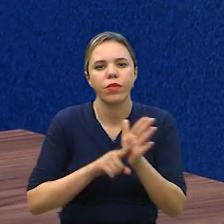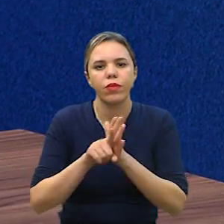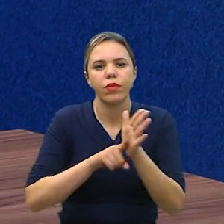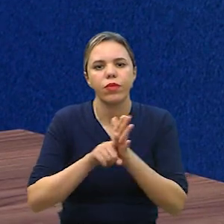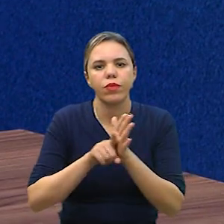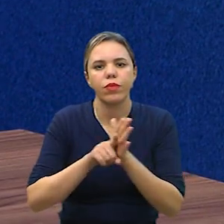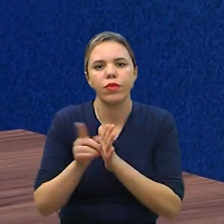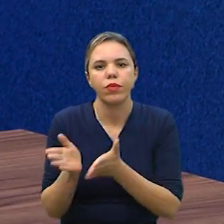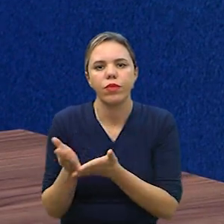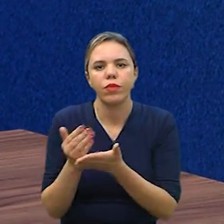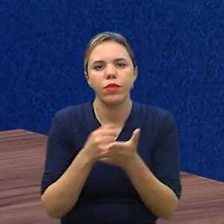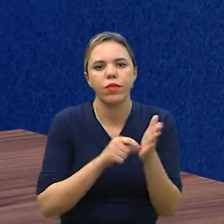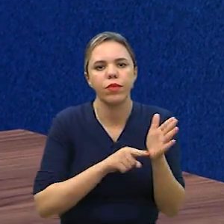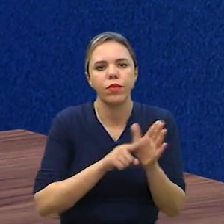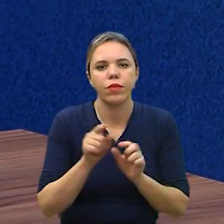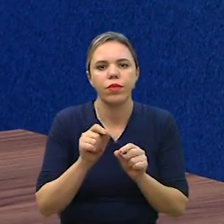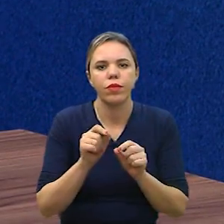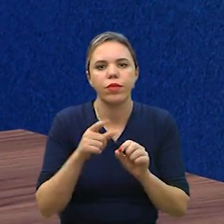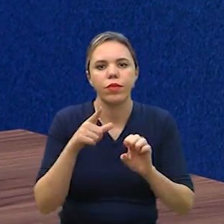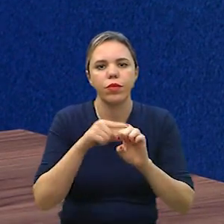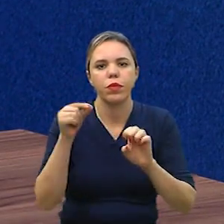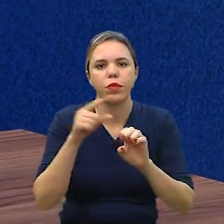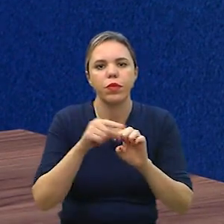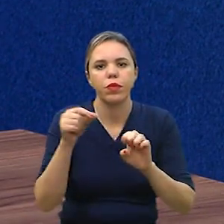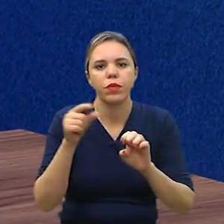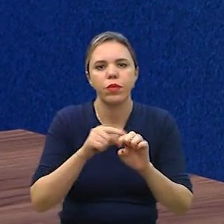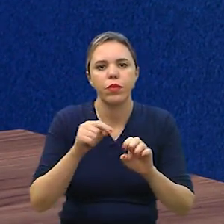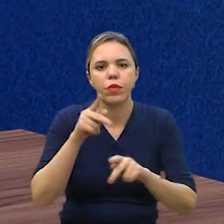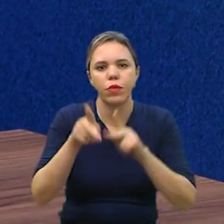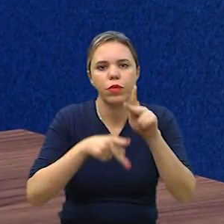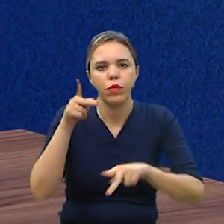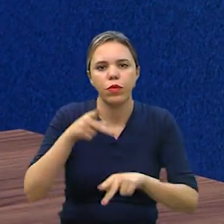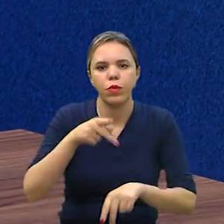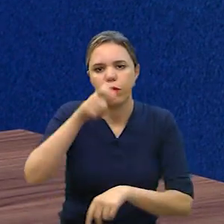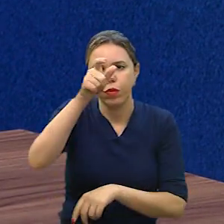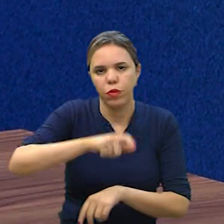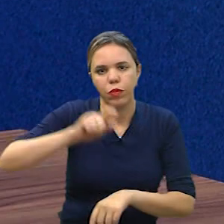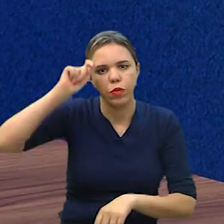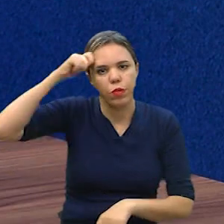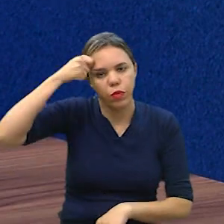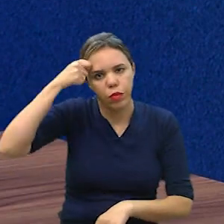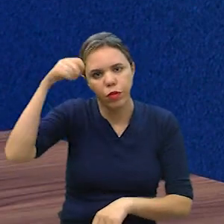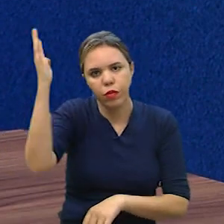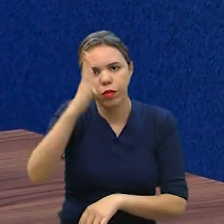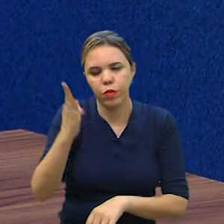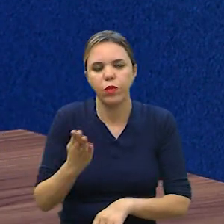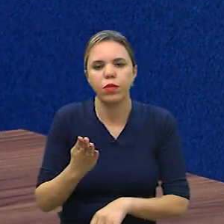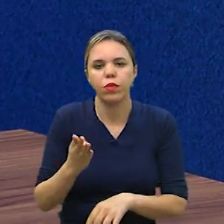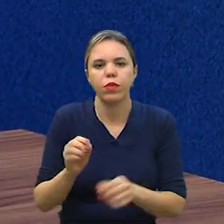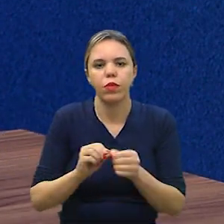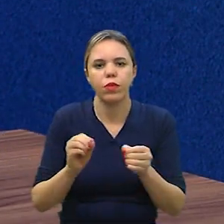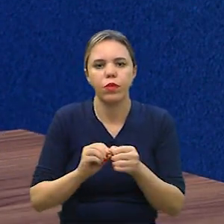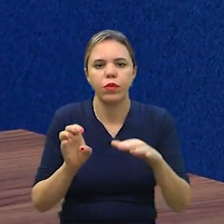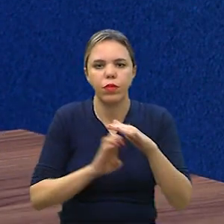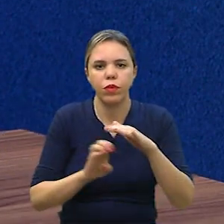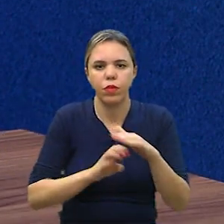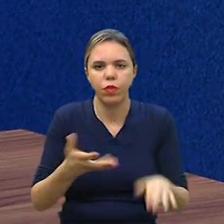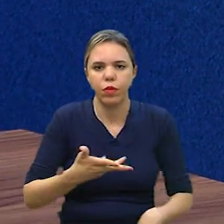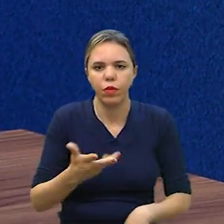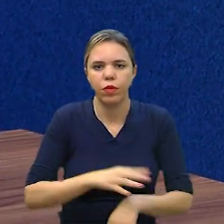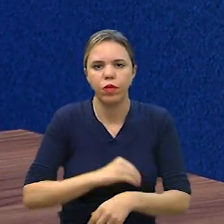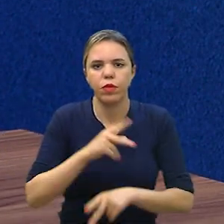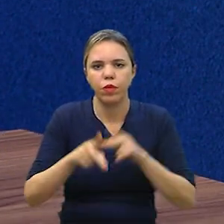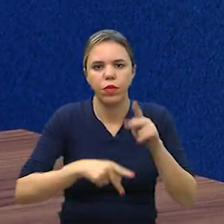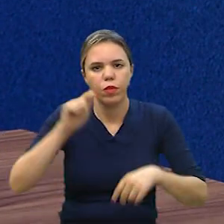Dados coletados em estudo Empreendedorismo Negro no Brasil, realizado pela aceleradora de empresários